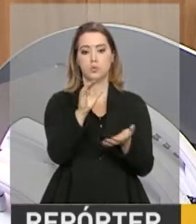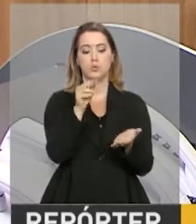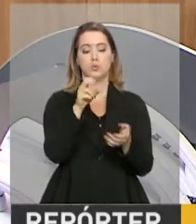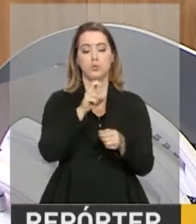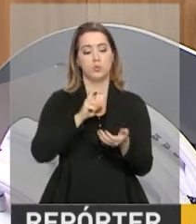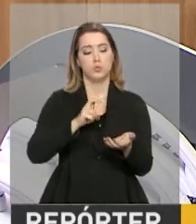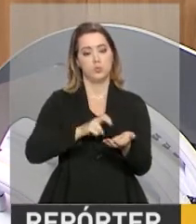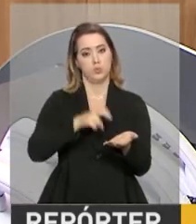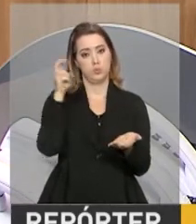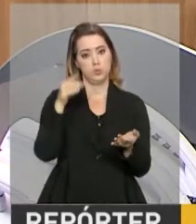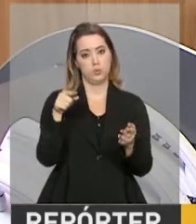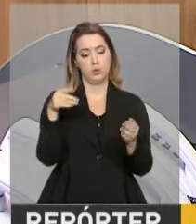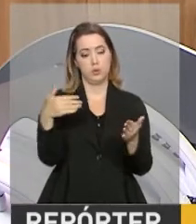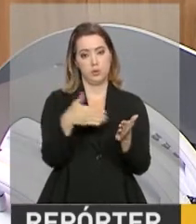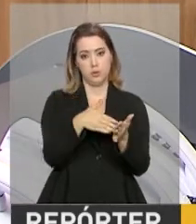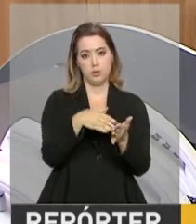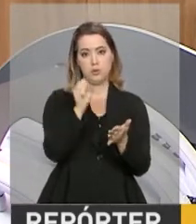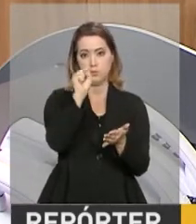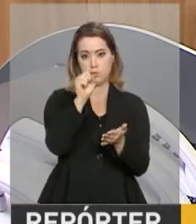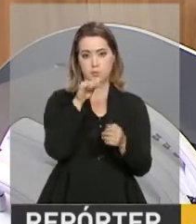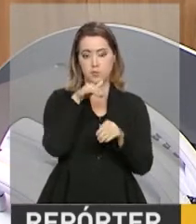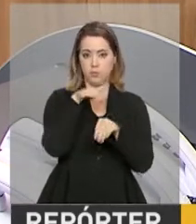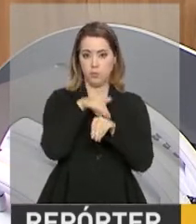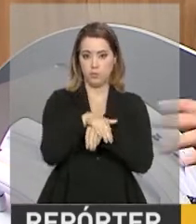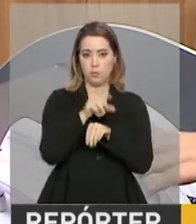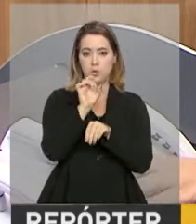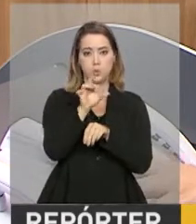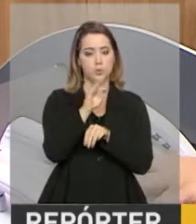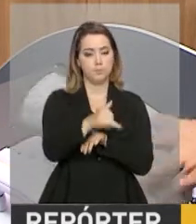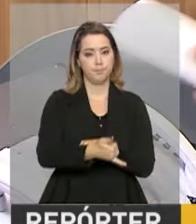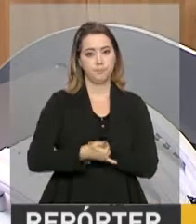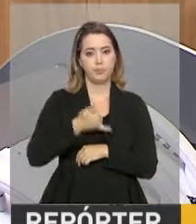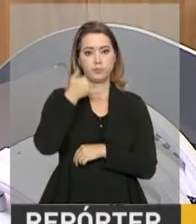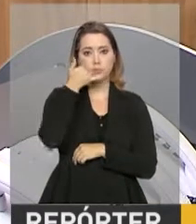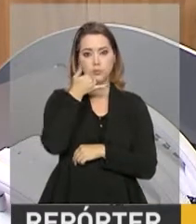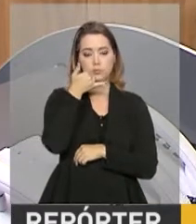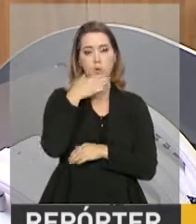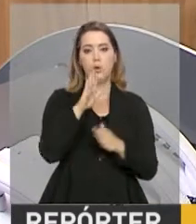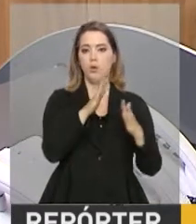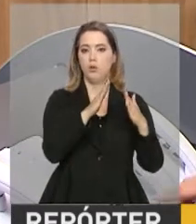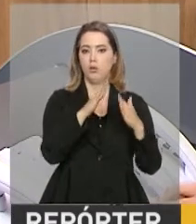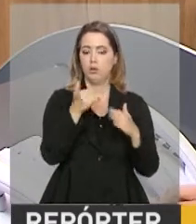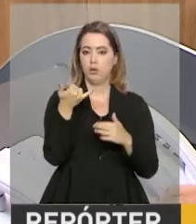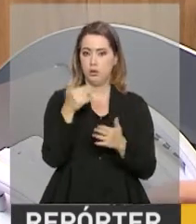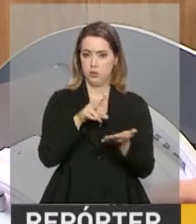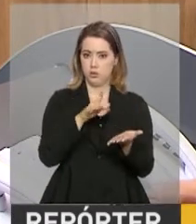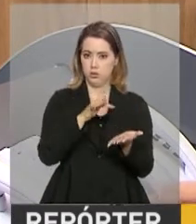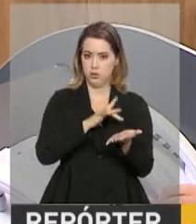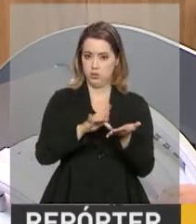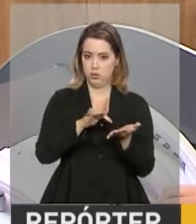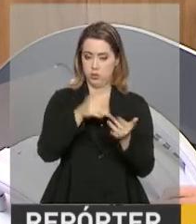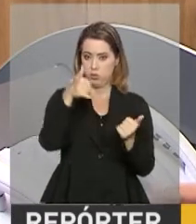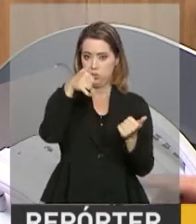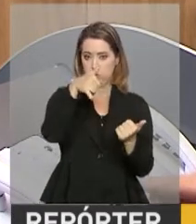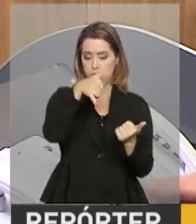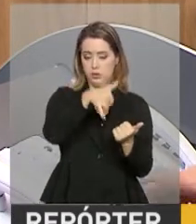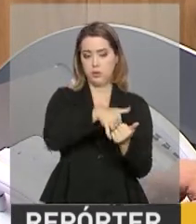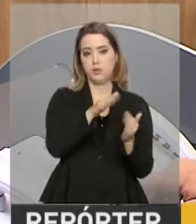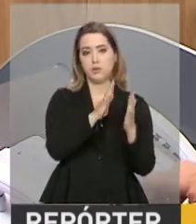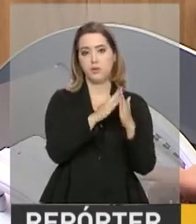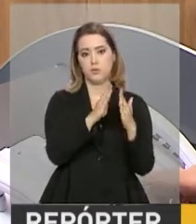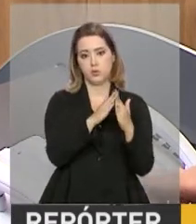às oito da noite basta o candidato ligar de um telefone fixo para 10 800